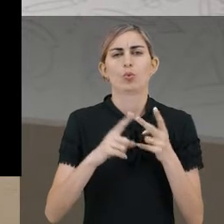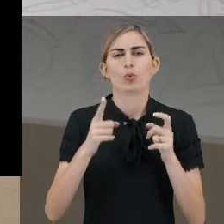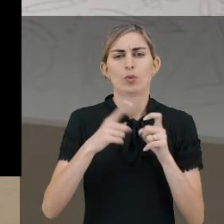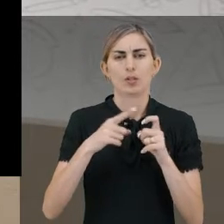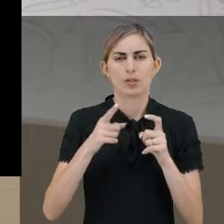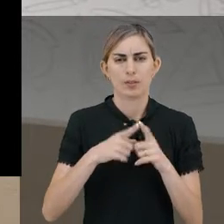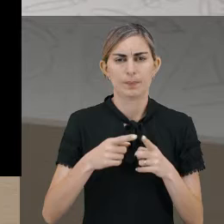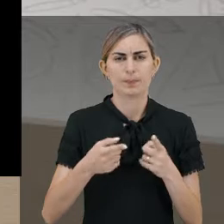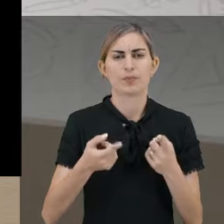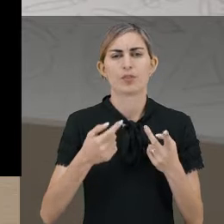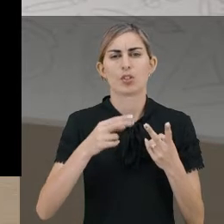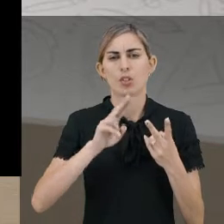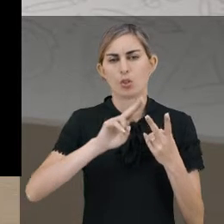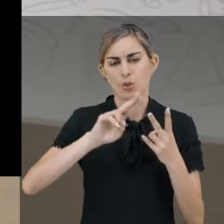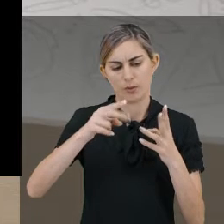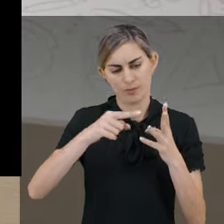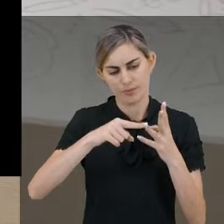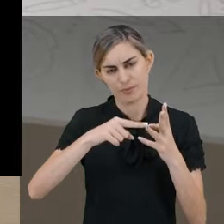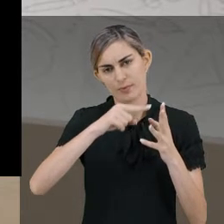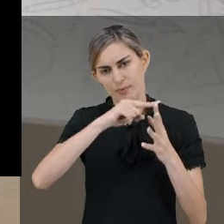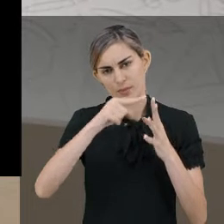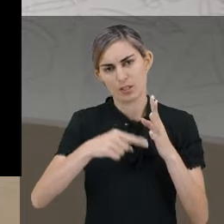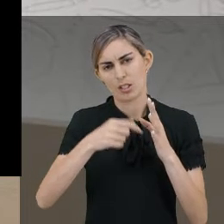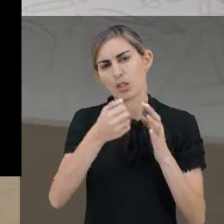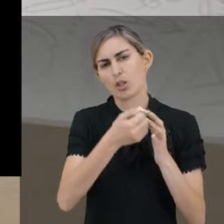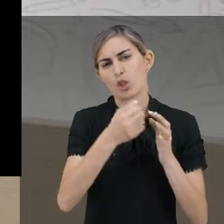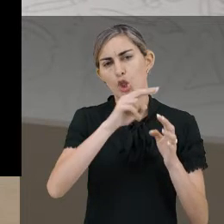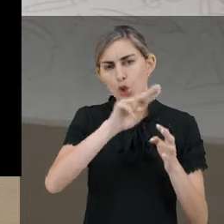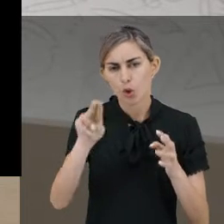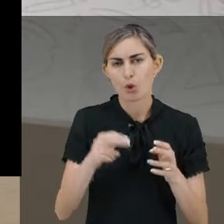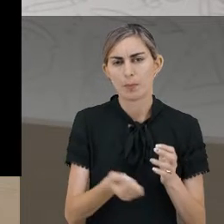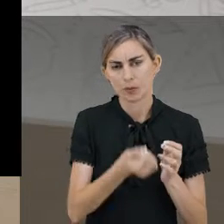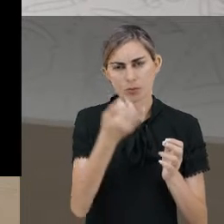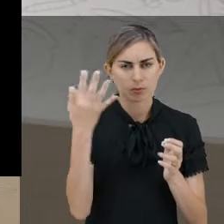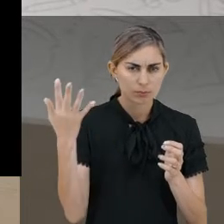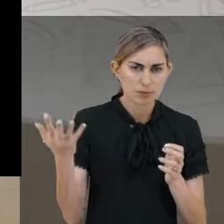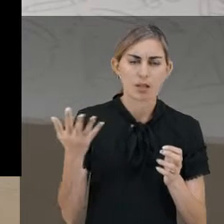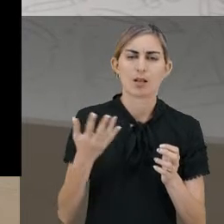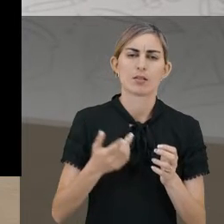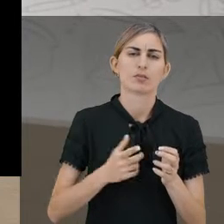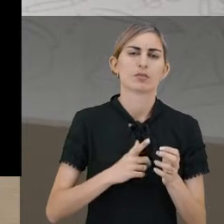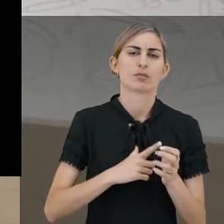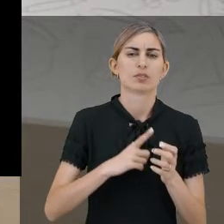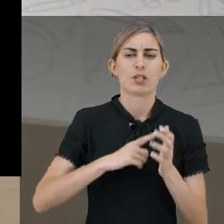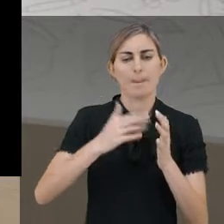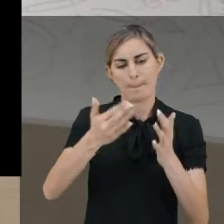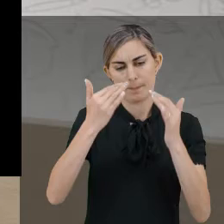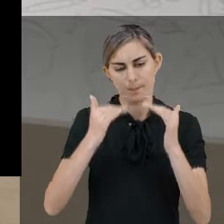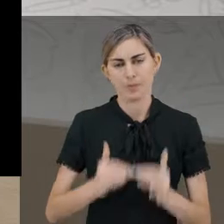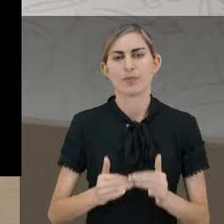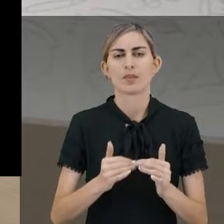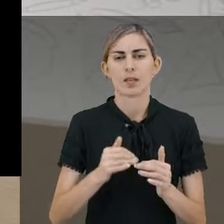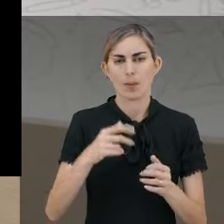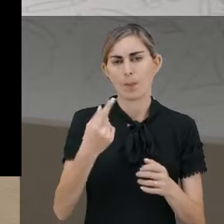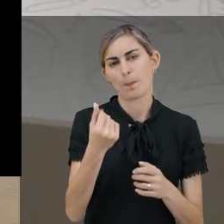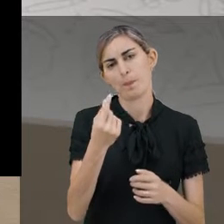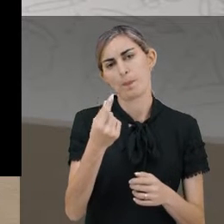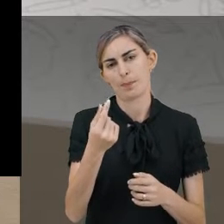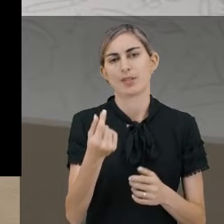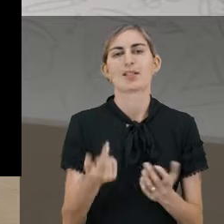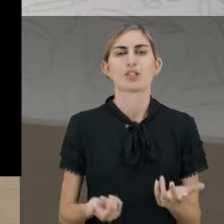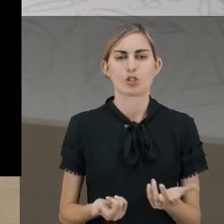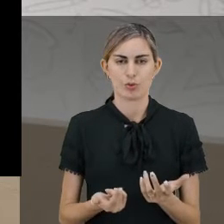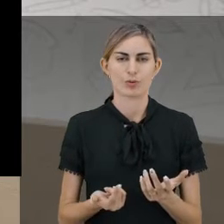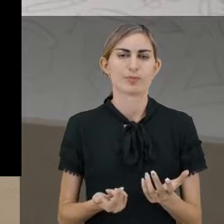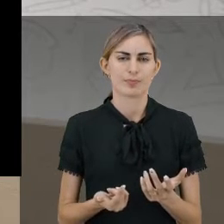do tipo varchar, a próxima quantidade de pessoas servidas do tipo inteiro e a próxima seria preço